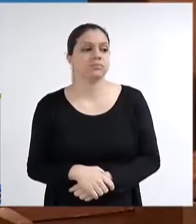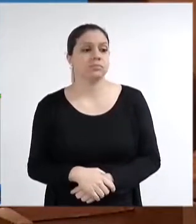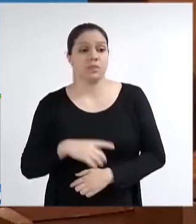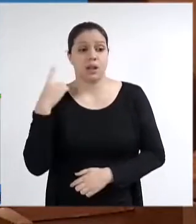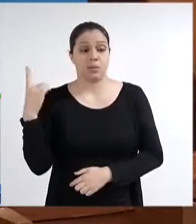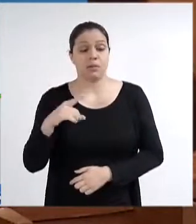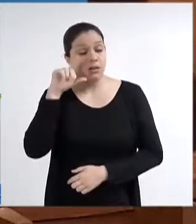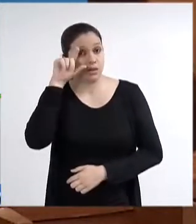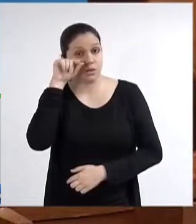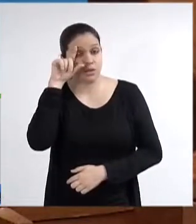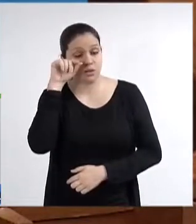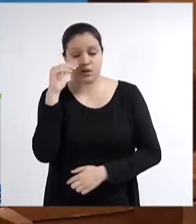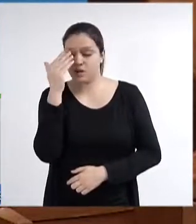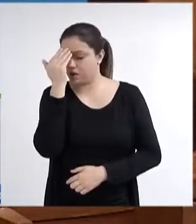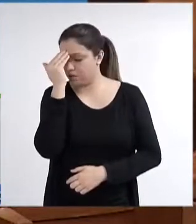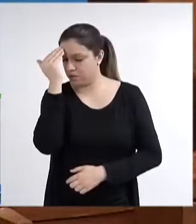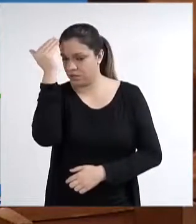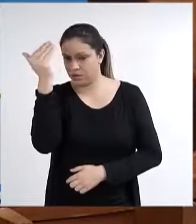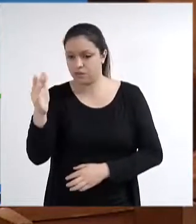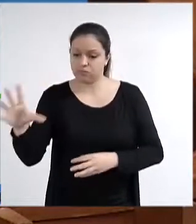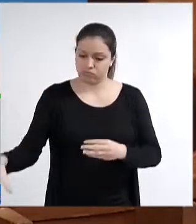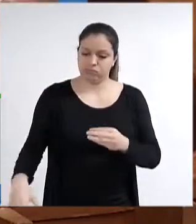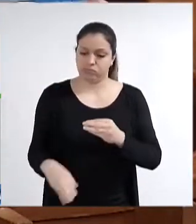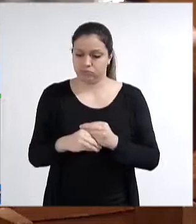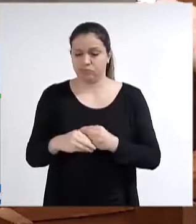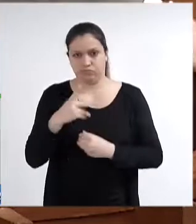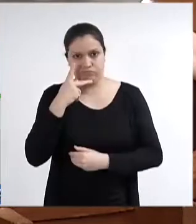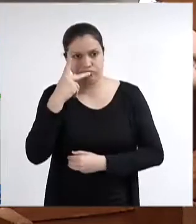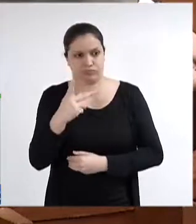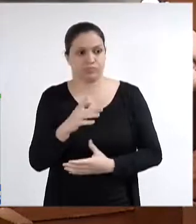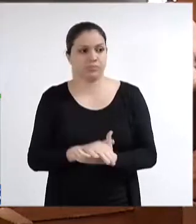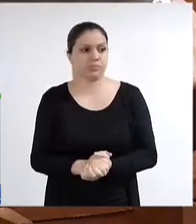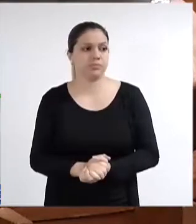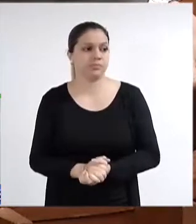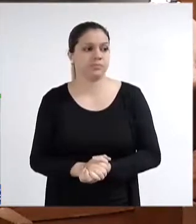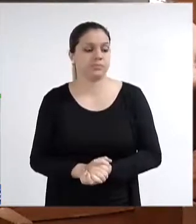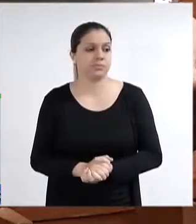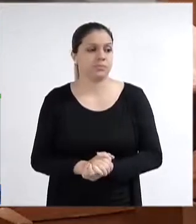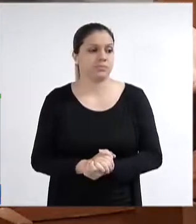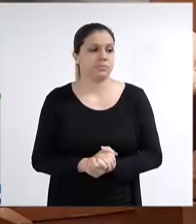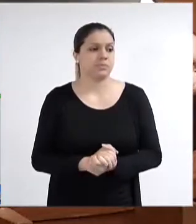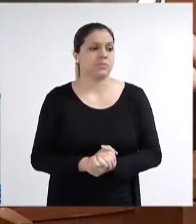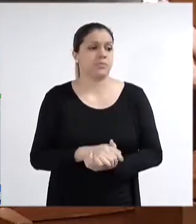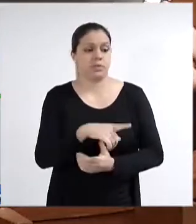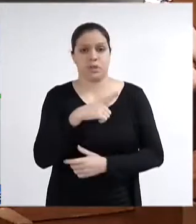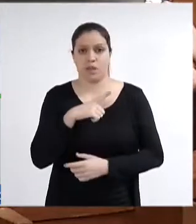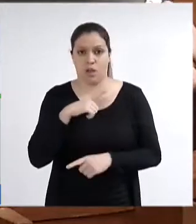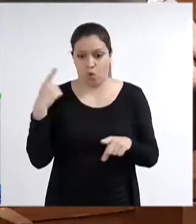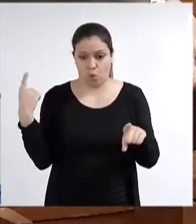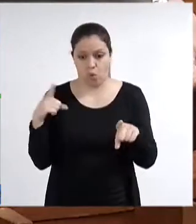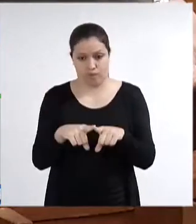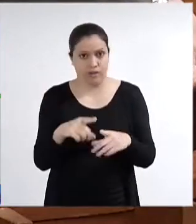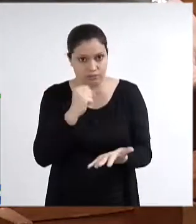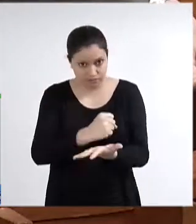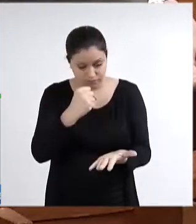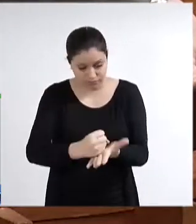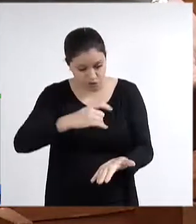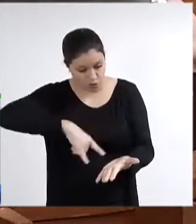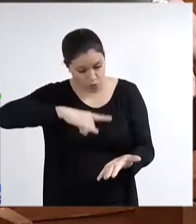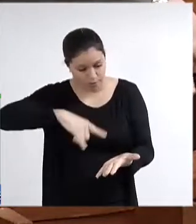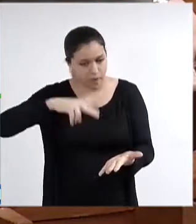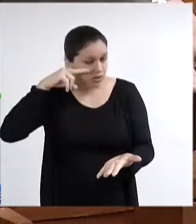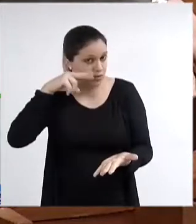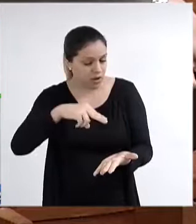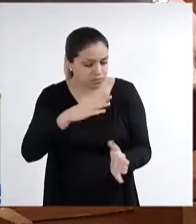eu agradeço, incorporo a parte de Vossa Excelência, e Vossa Excelência está com um convênio em mãos e vai ter oportunidade de verificar que